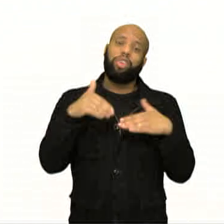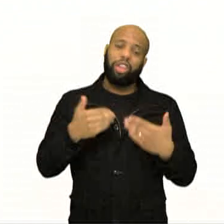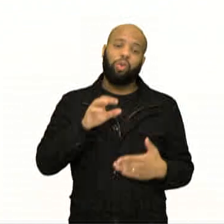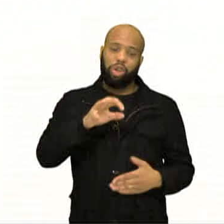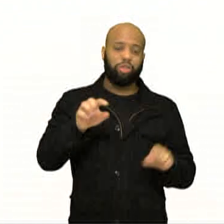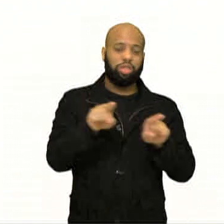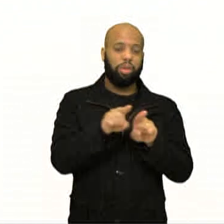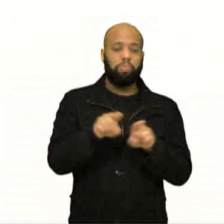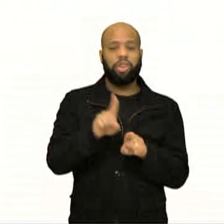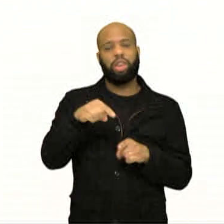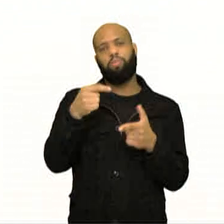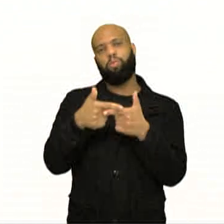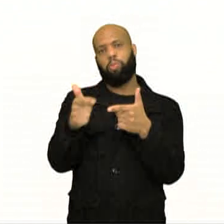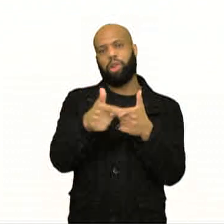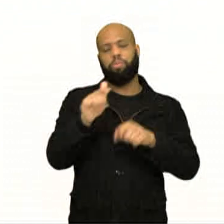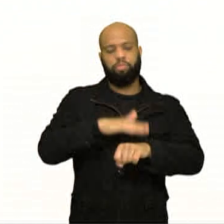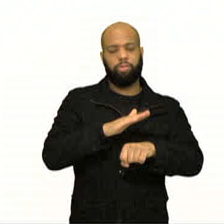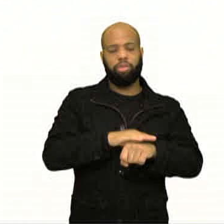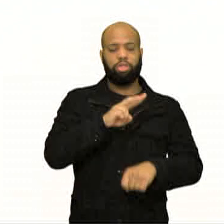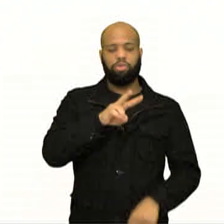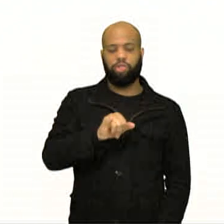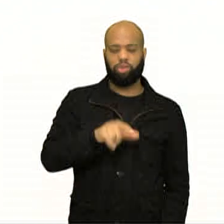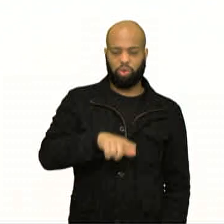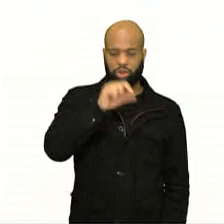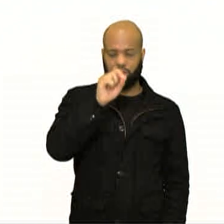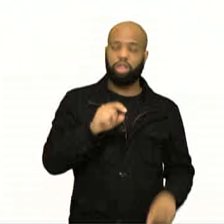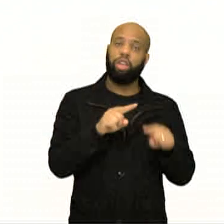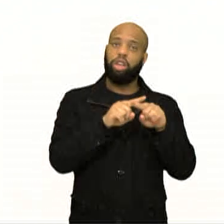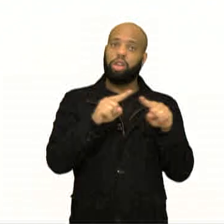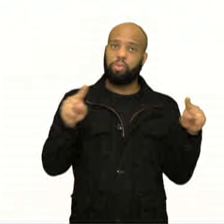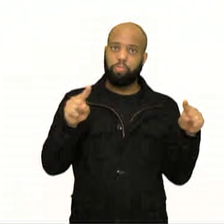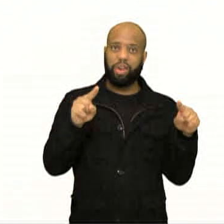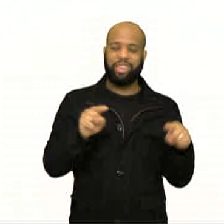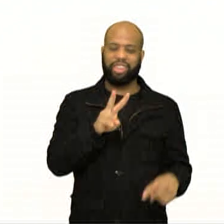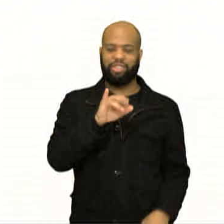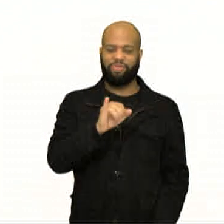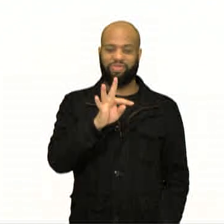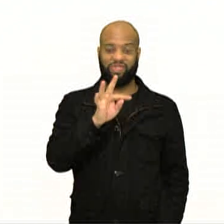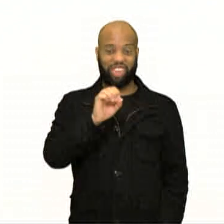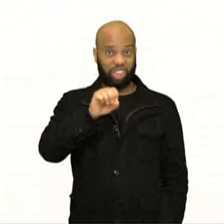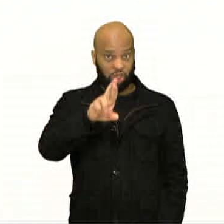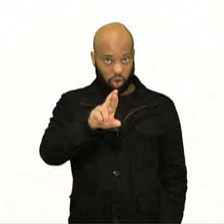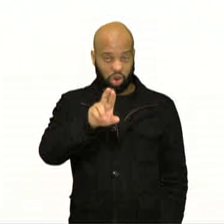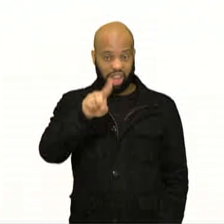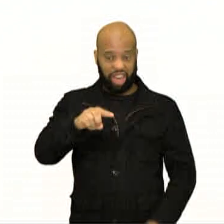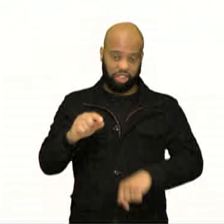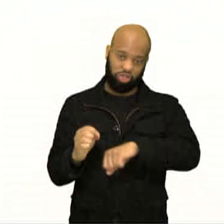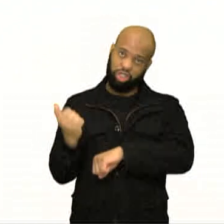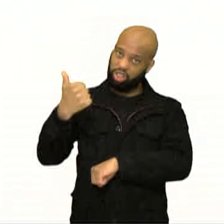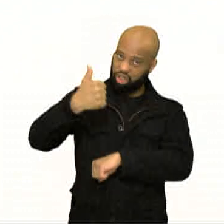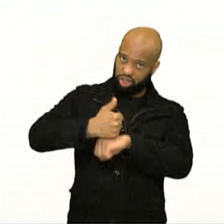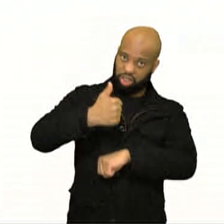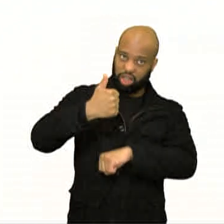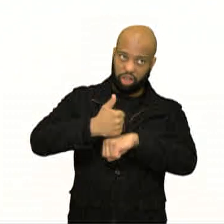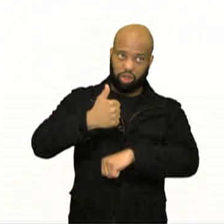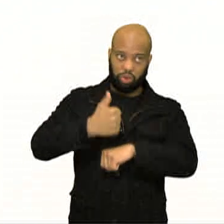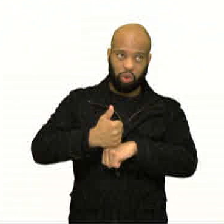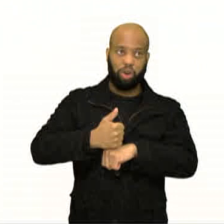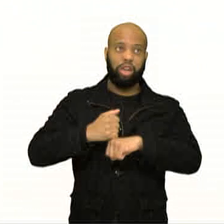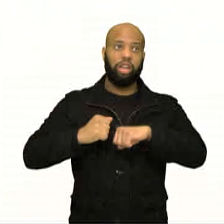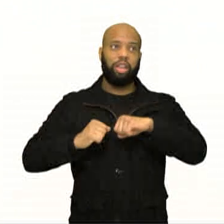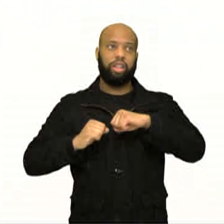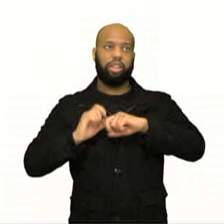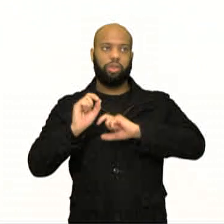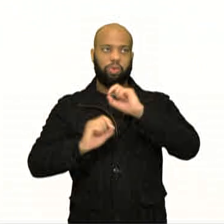um obstáculo na hora de escolha. No entanto, para Vitor Cássio, diretor executivo da Thomas Case